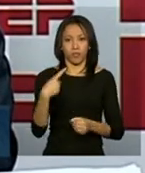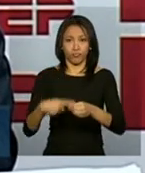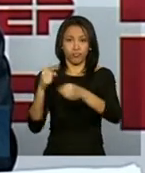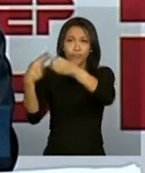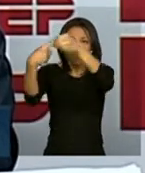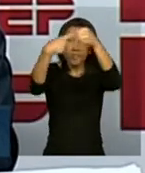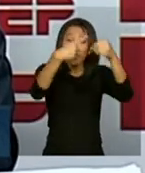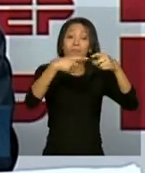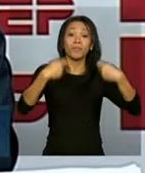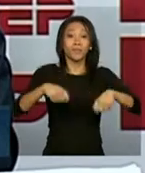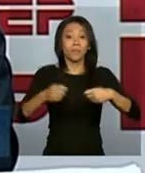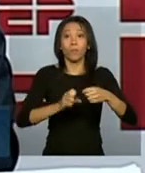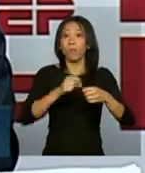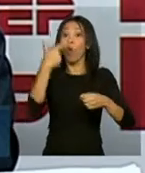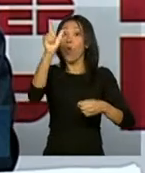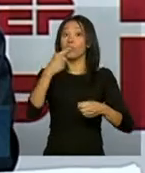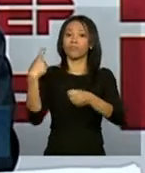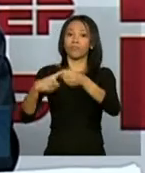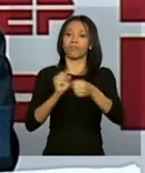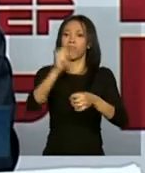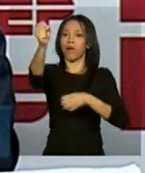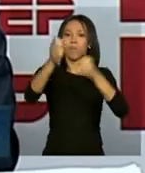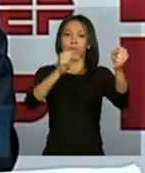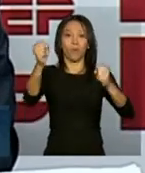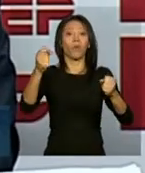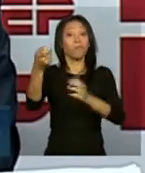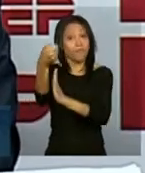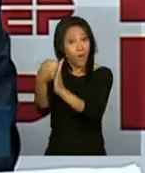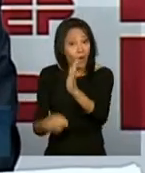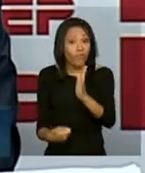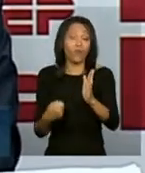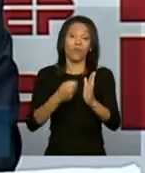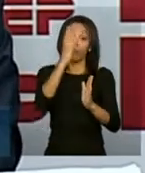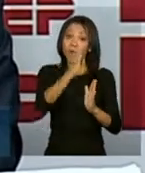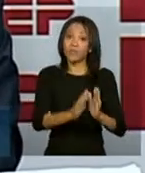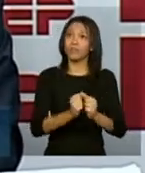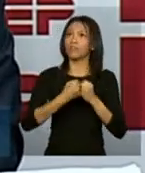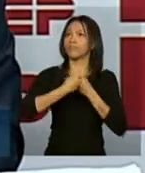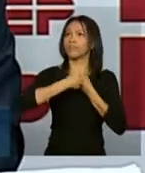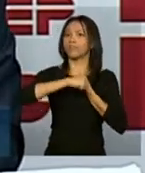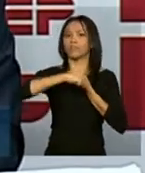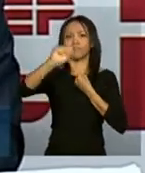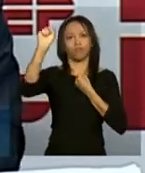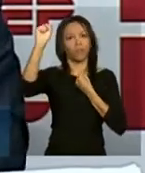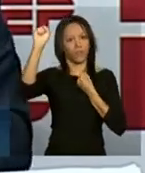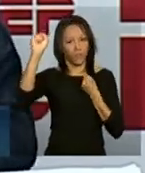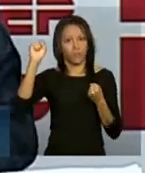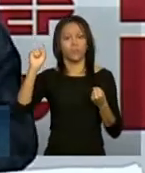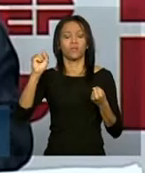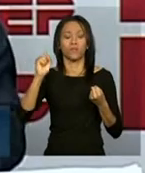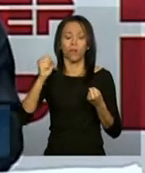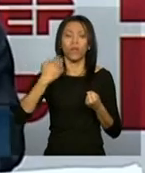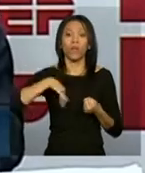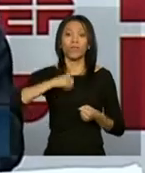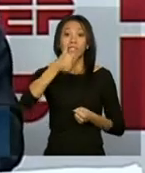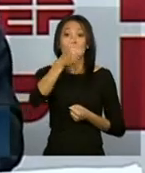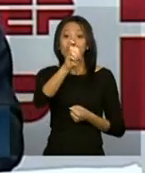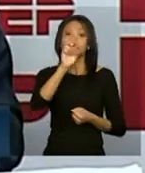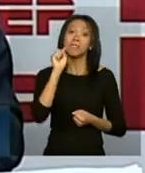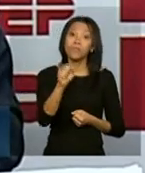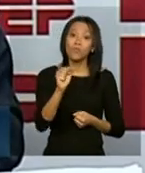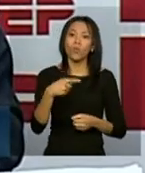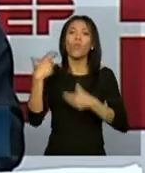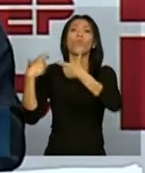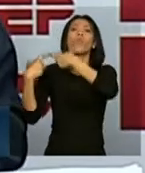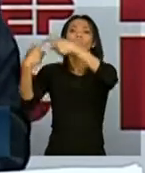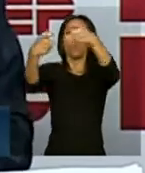municípios tiveram que se deslocar para outro município para fazer a prova. Porque o Brasil é um país continental. Vocês vejam que nós tivemos 15 mil locais de